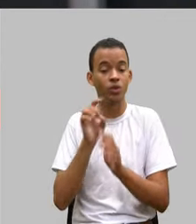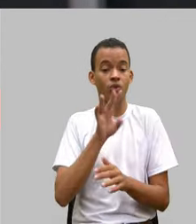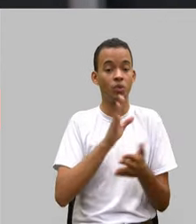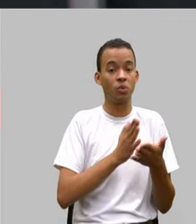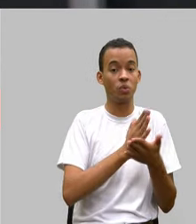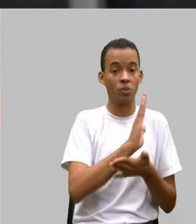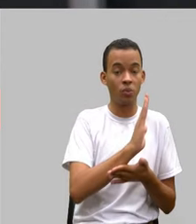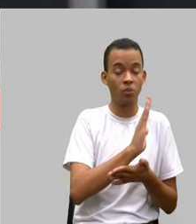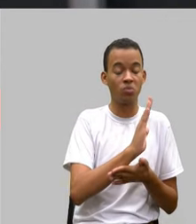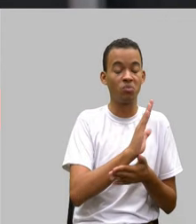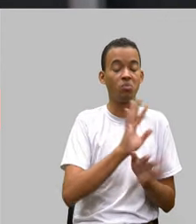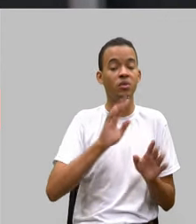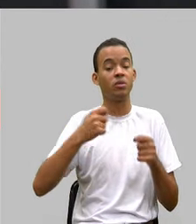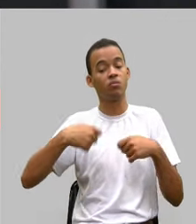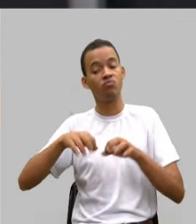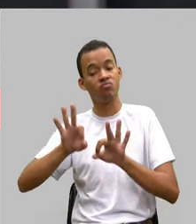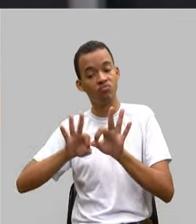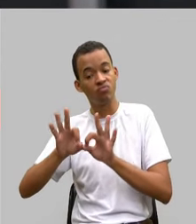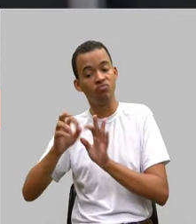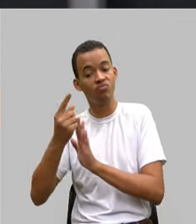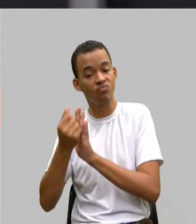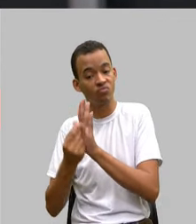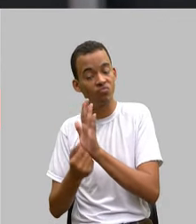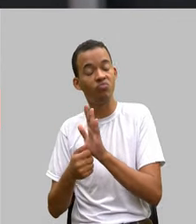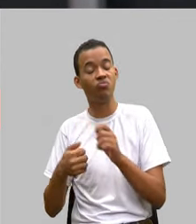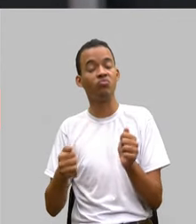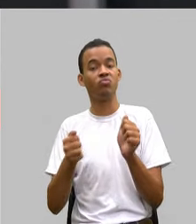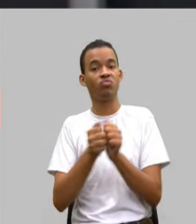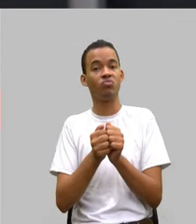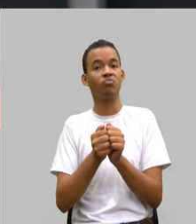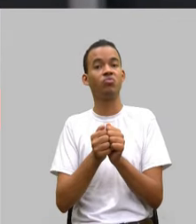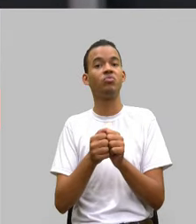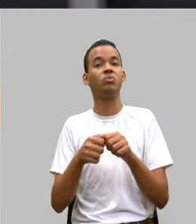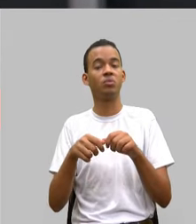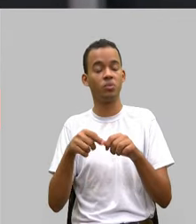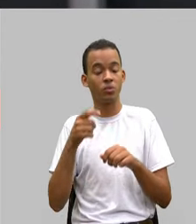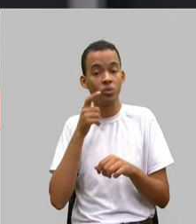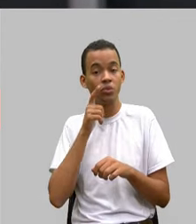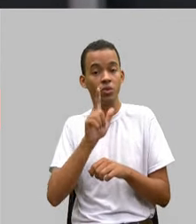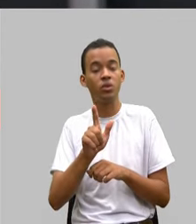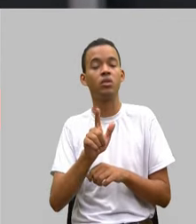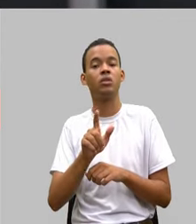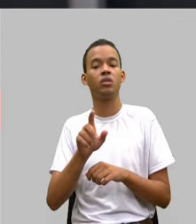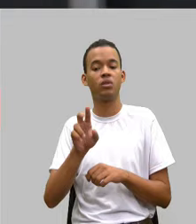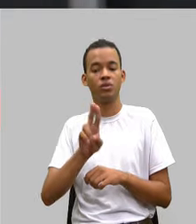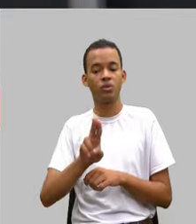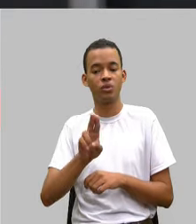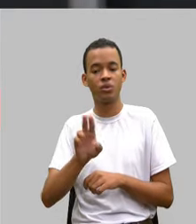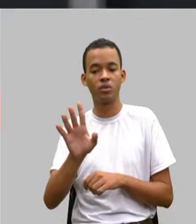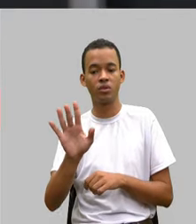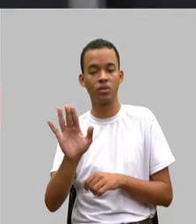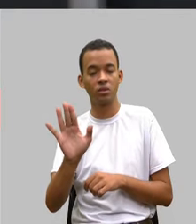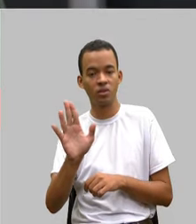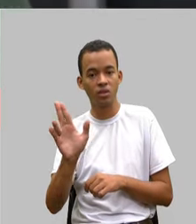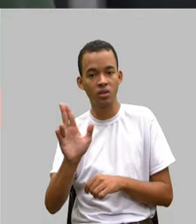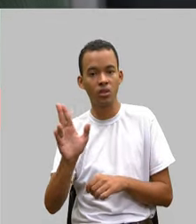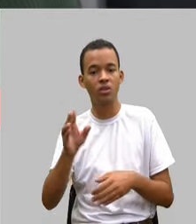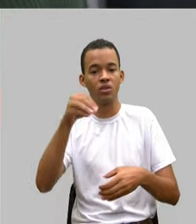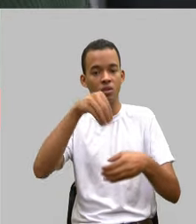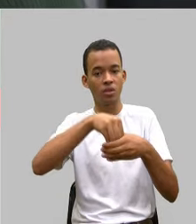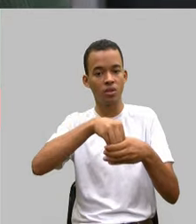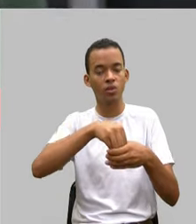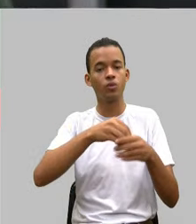garantir o orçamento para isso então que a gente Garanta o orçamento para que a gente consiga Trazer isso pra Esfera do SUS e agradeço